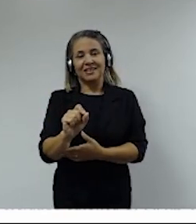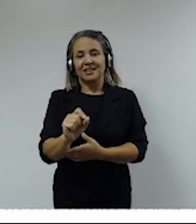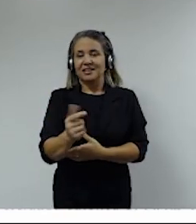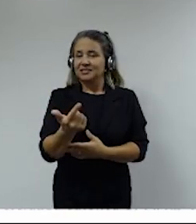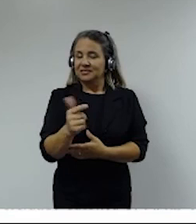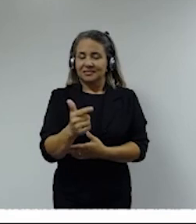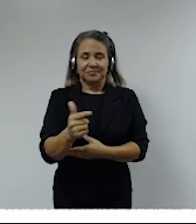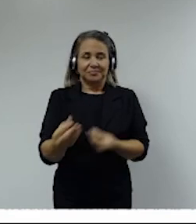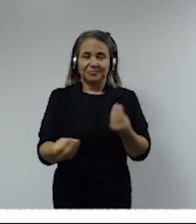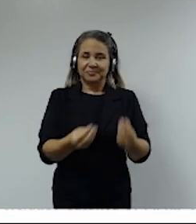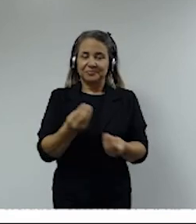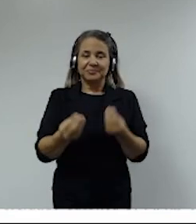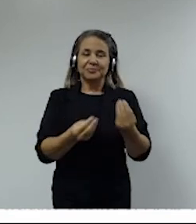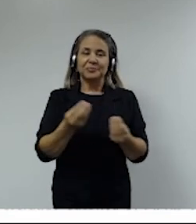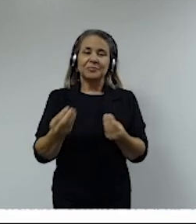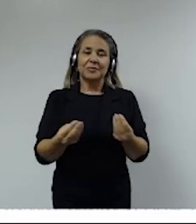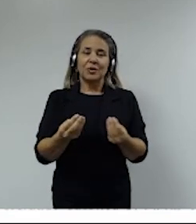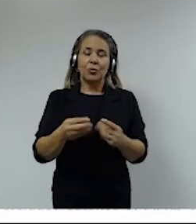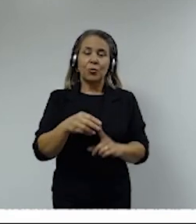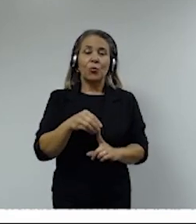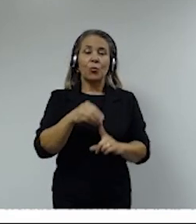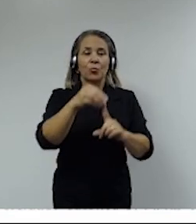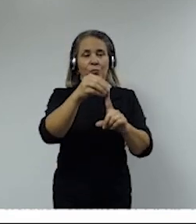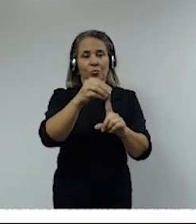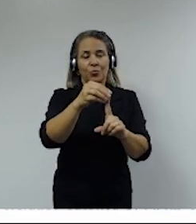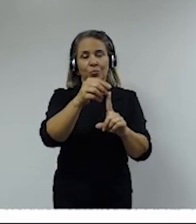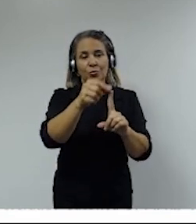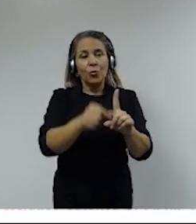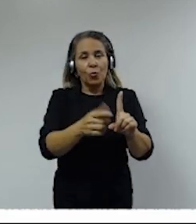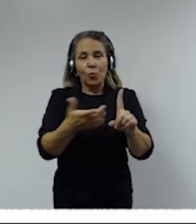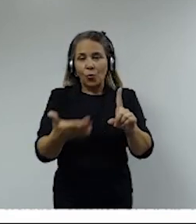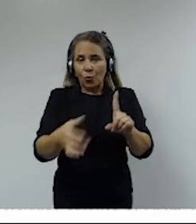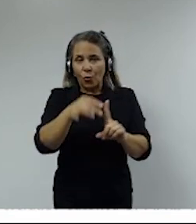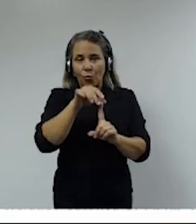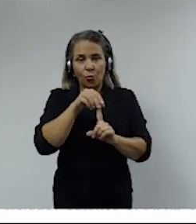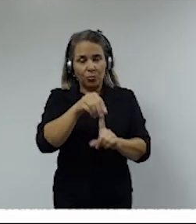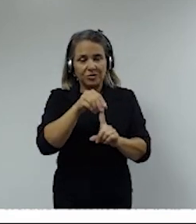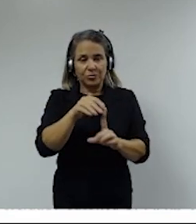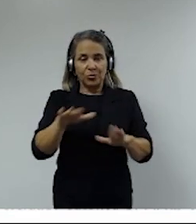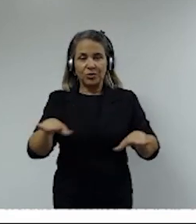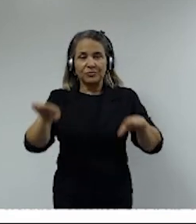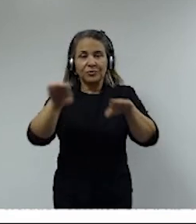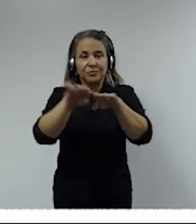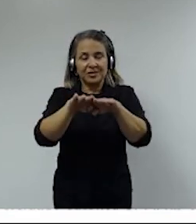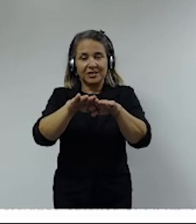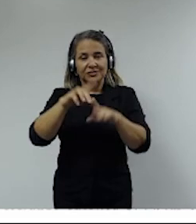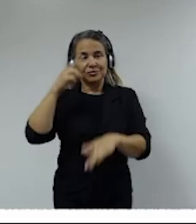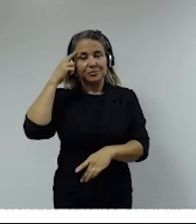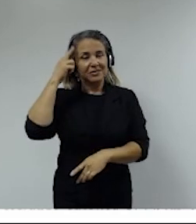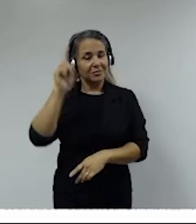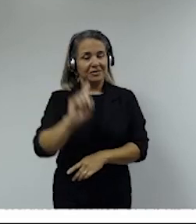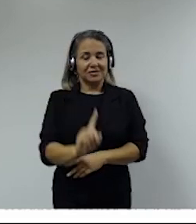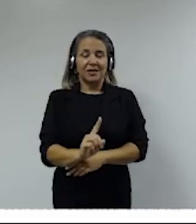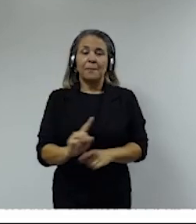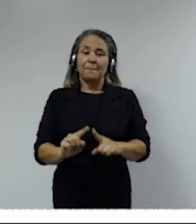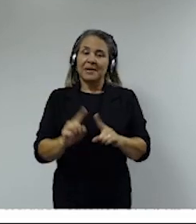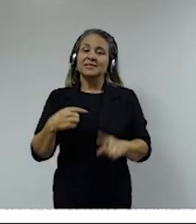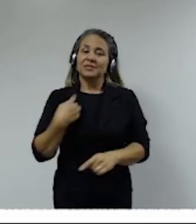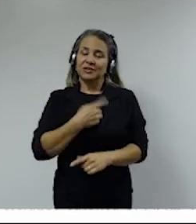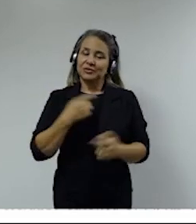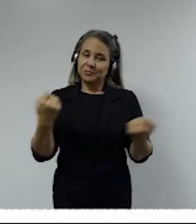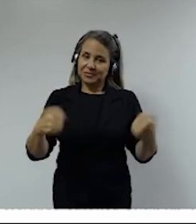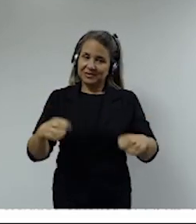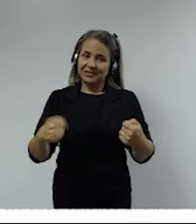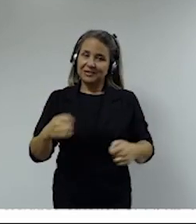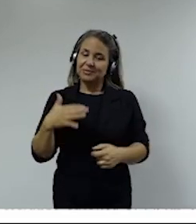há efetivamente um único, assim, não há uma uniformidade de pensamento, mas nós precisamos,